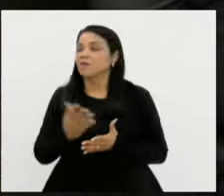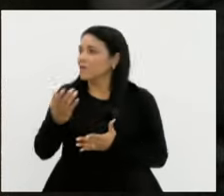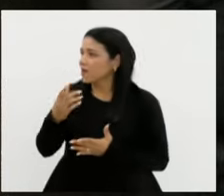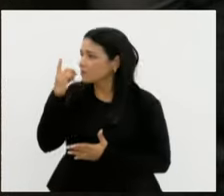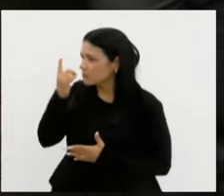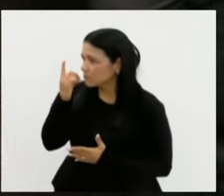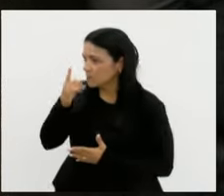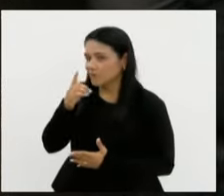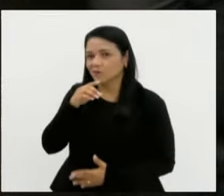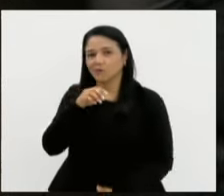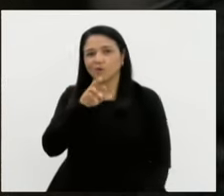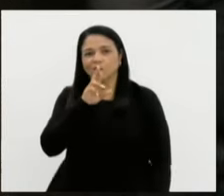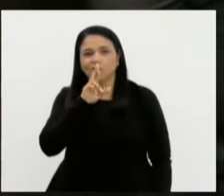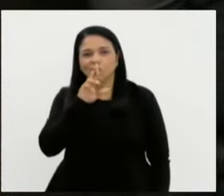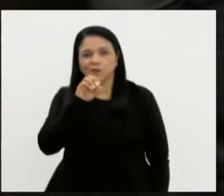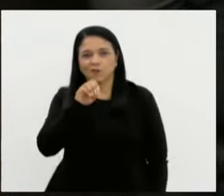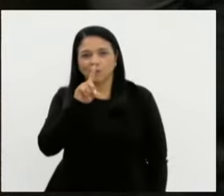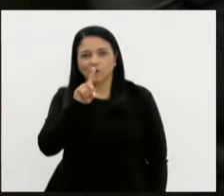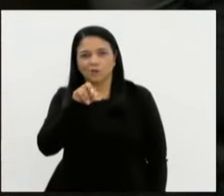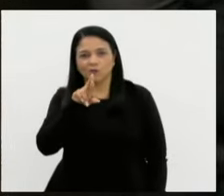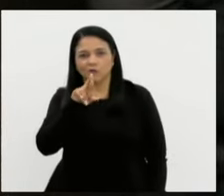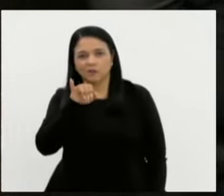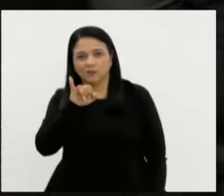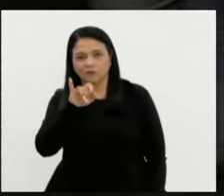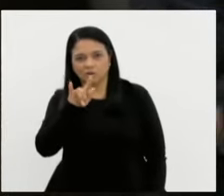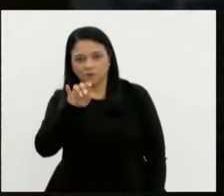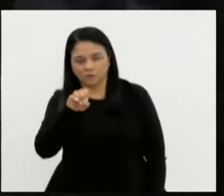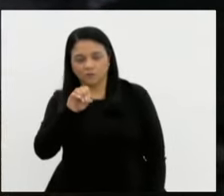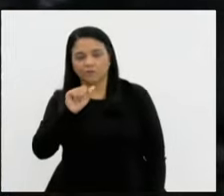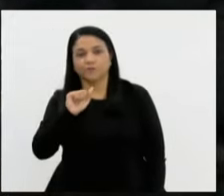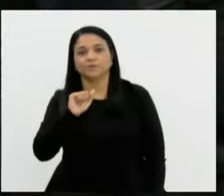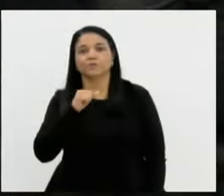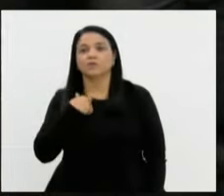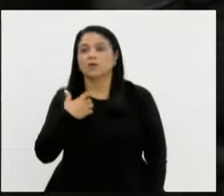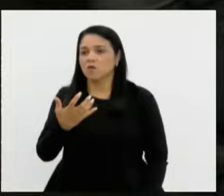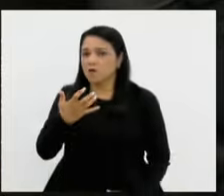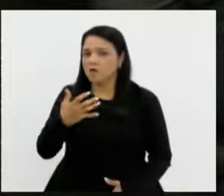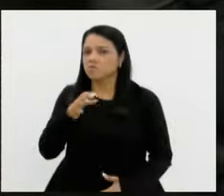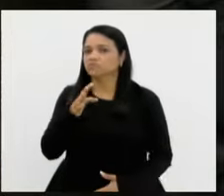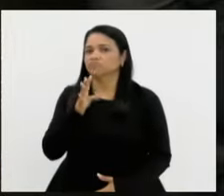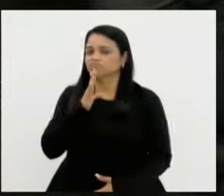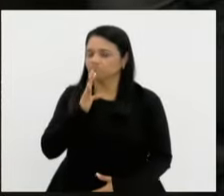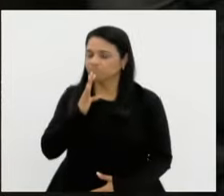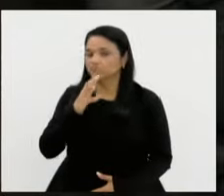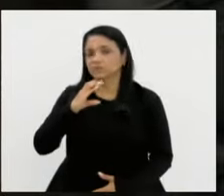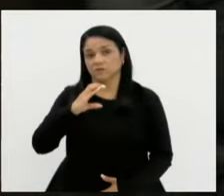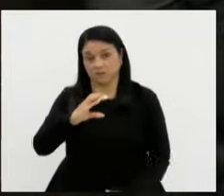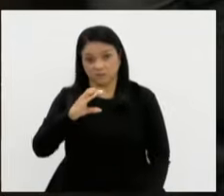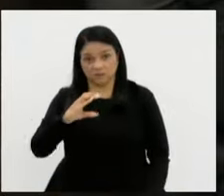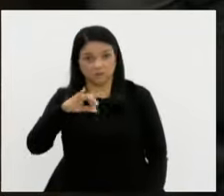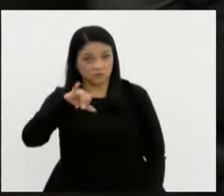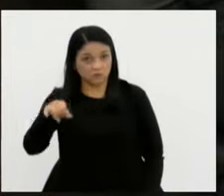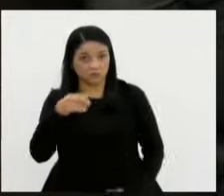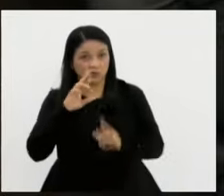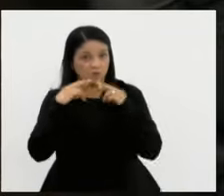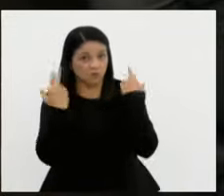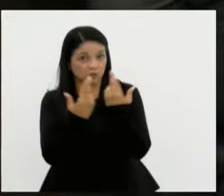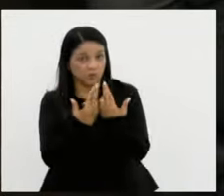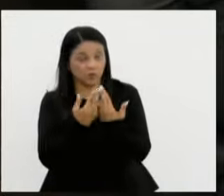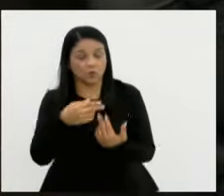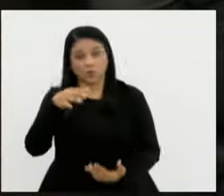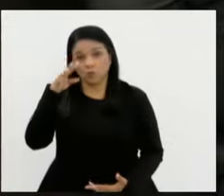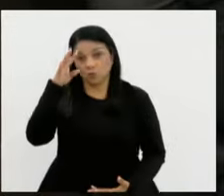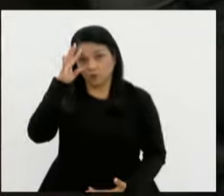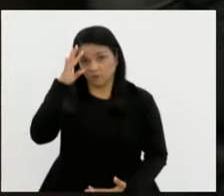Amorim? Queria também reconhecer que o rito da CCJ, quer na reunião da sexta-feira passada, quer na reunião